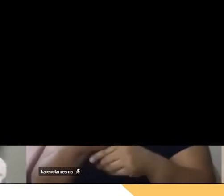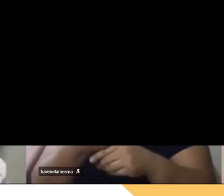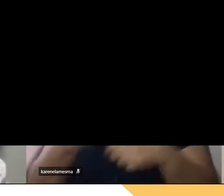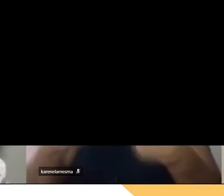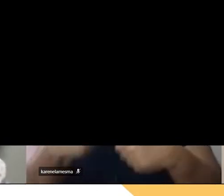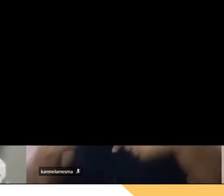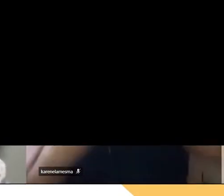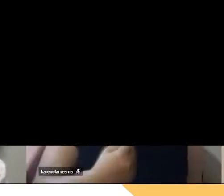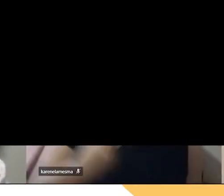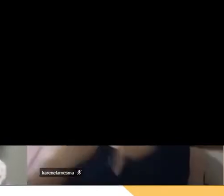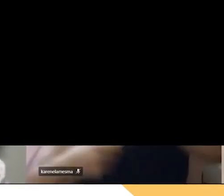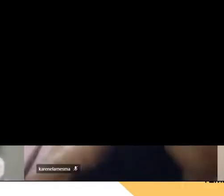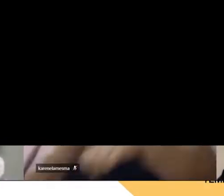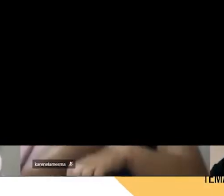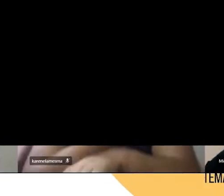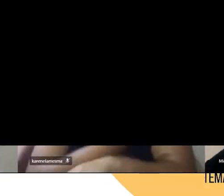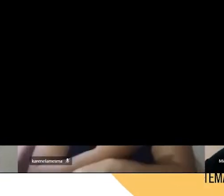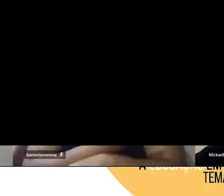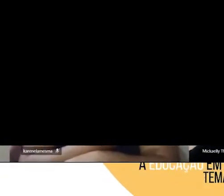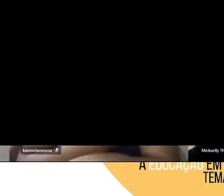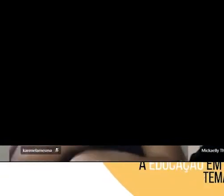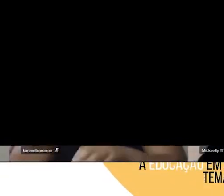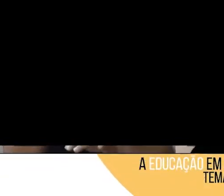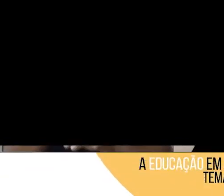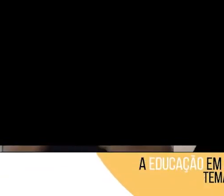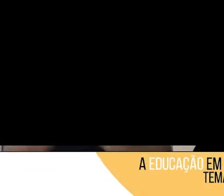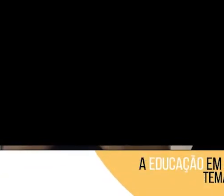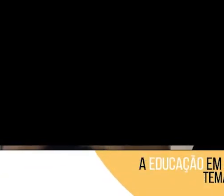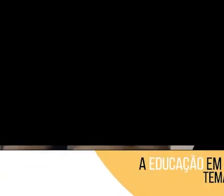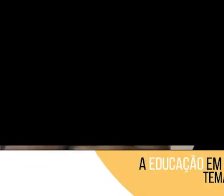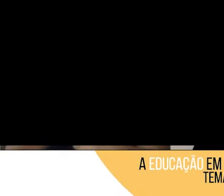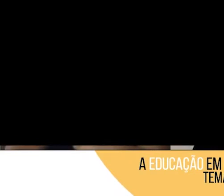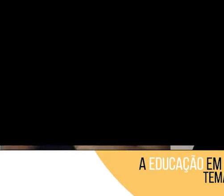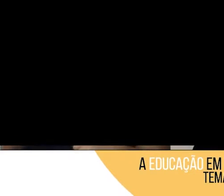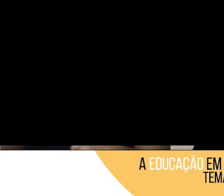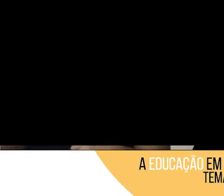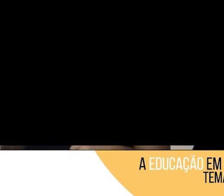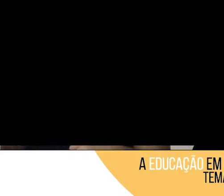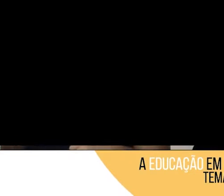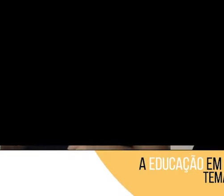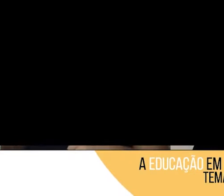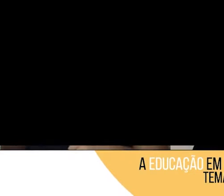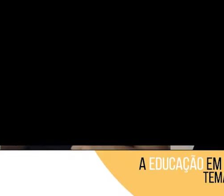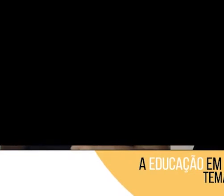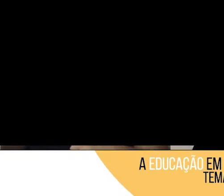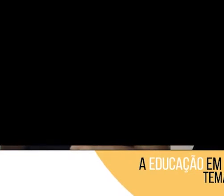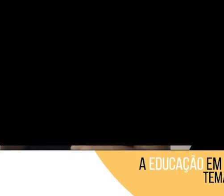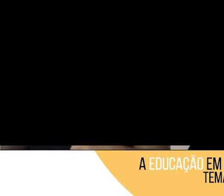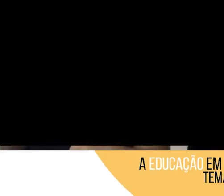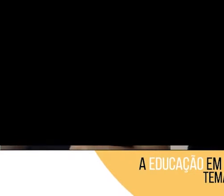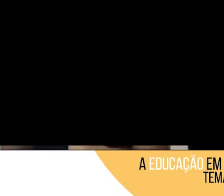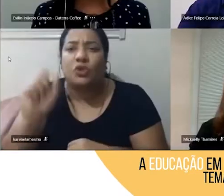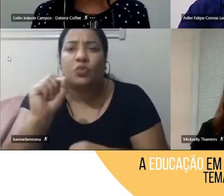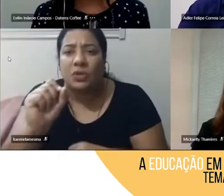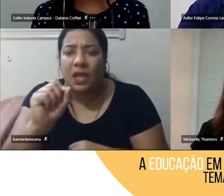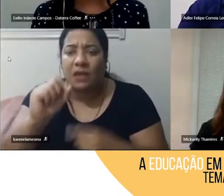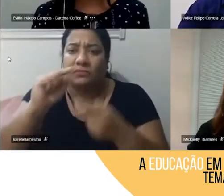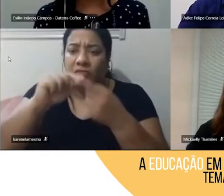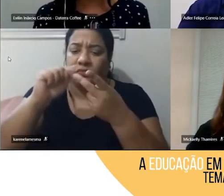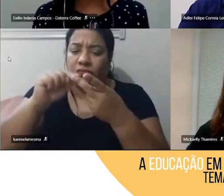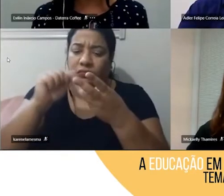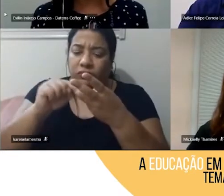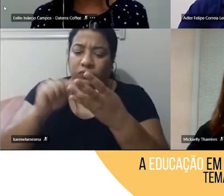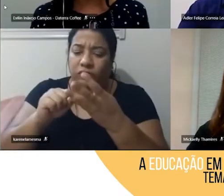a Academia Educar entende, compreende as competências socioemocionais? Nós compreendemos como um conjunto